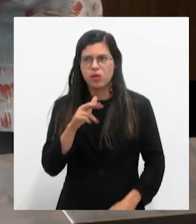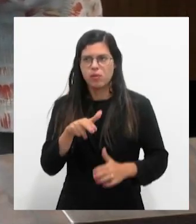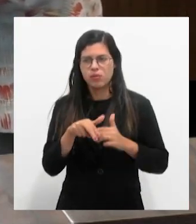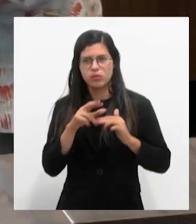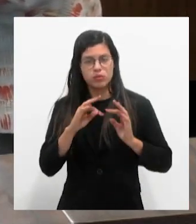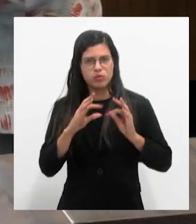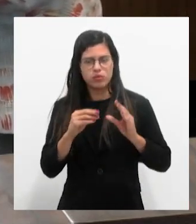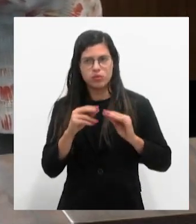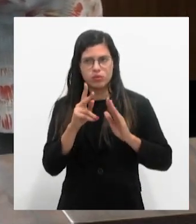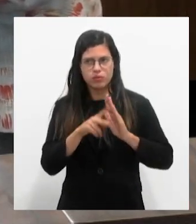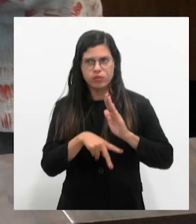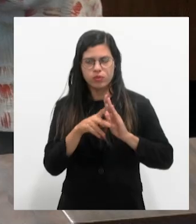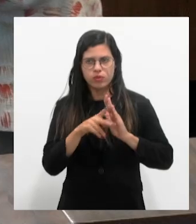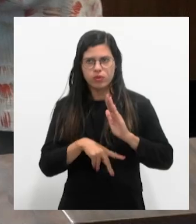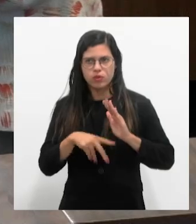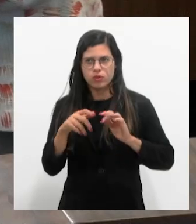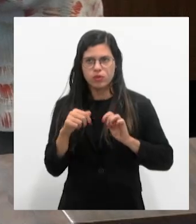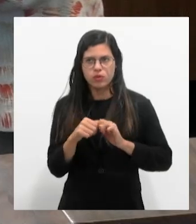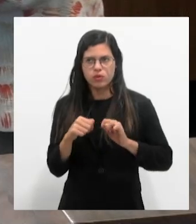nós façamos